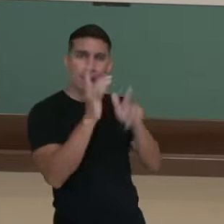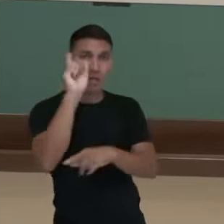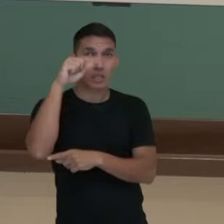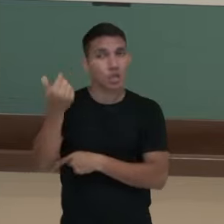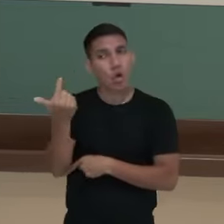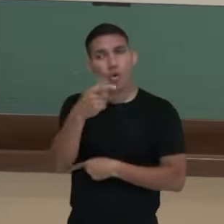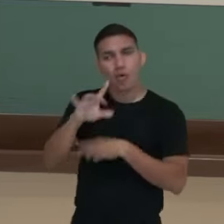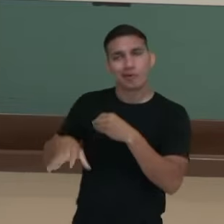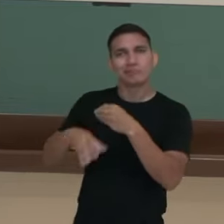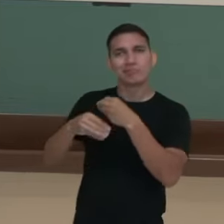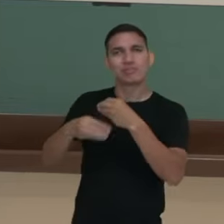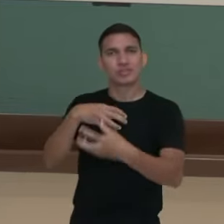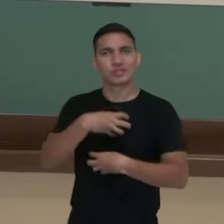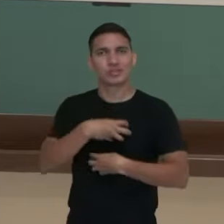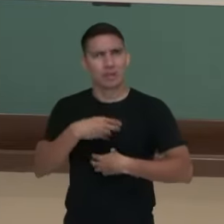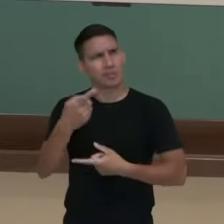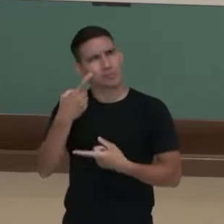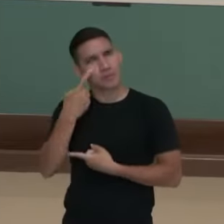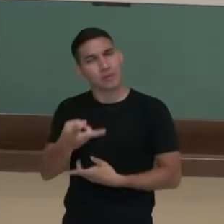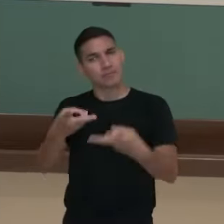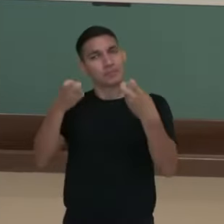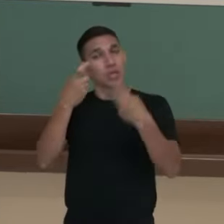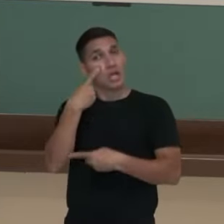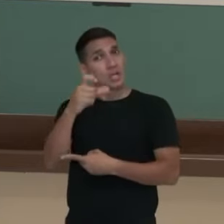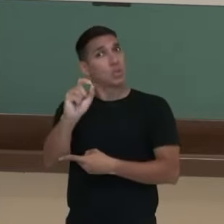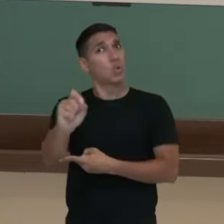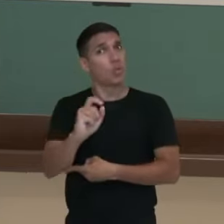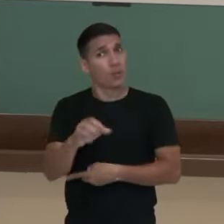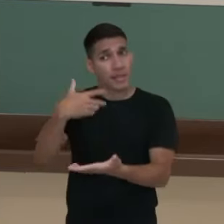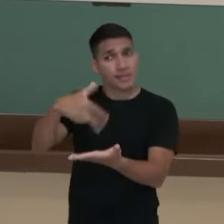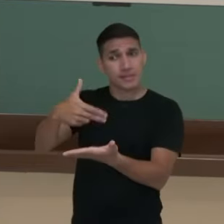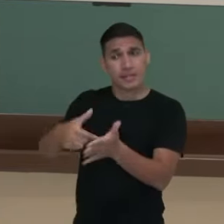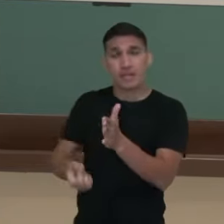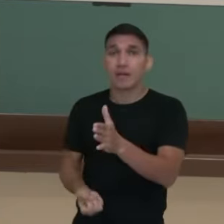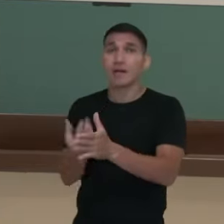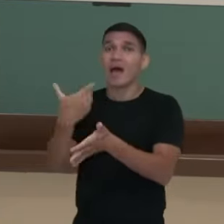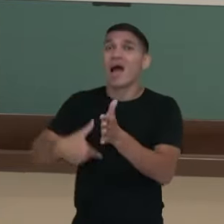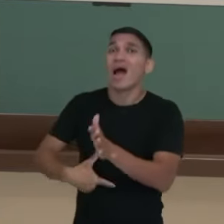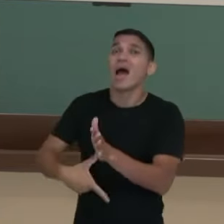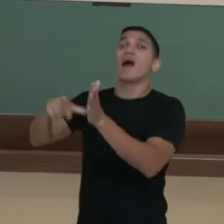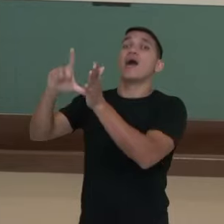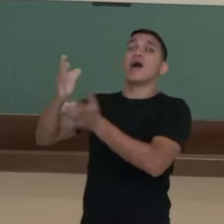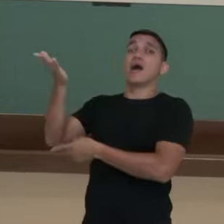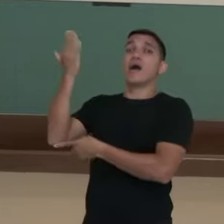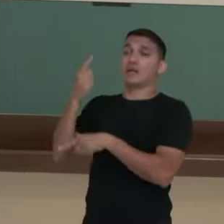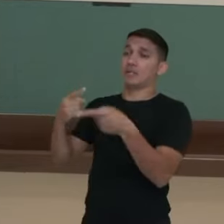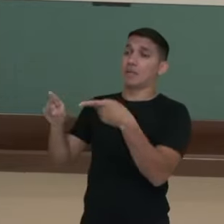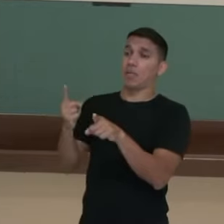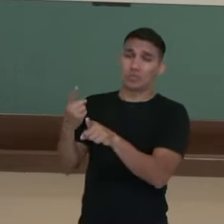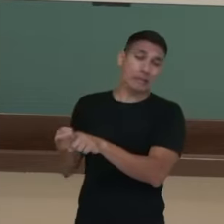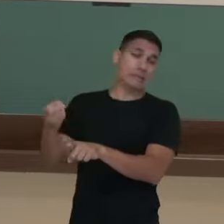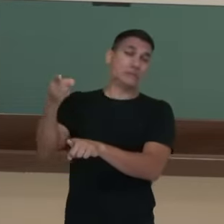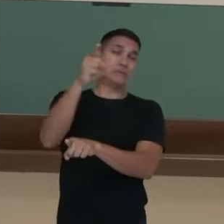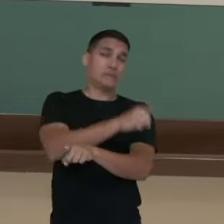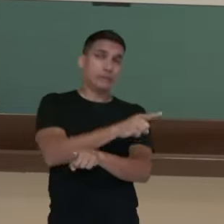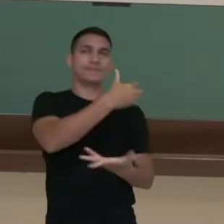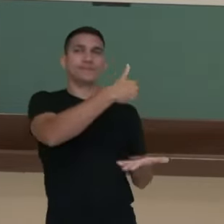pode entender que a dança surgiu, inclusive, antes da música. Somente com